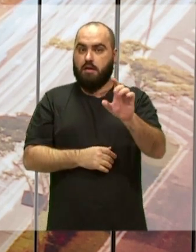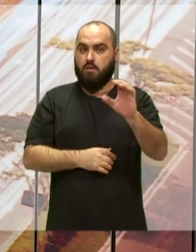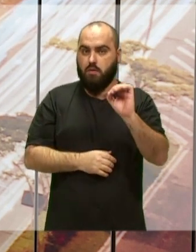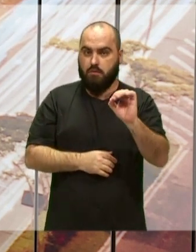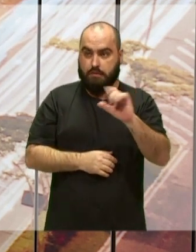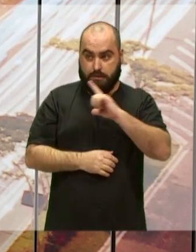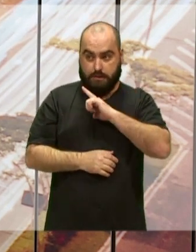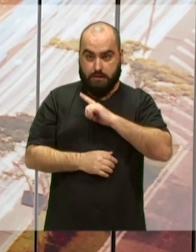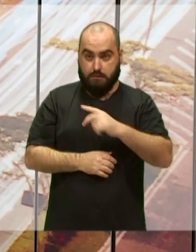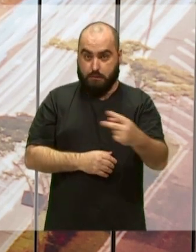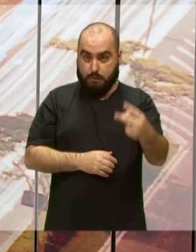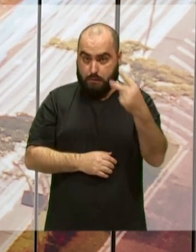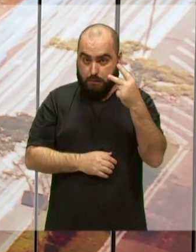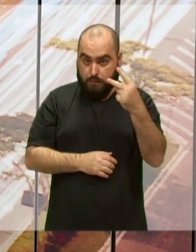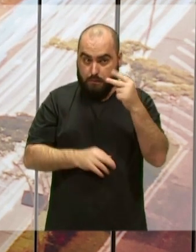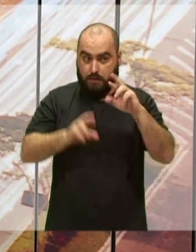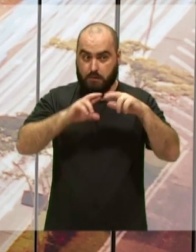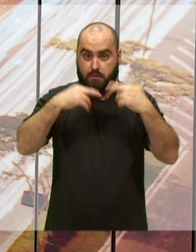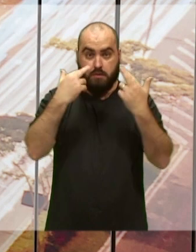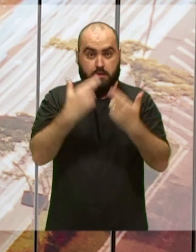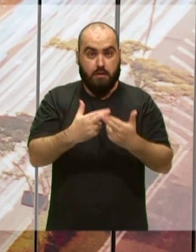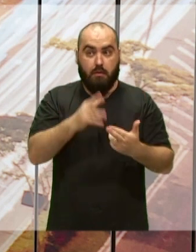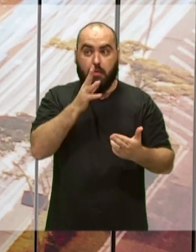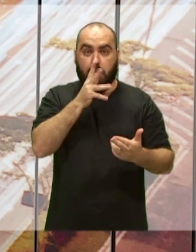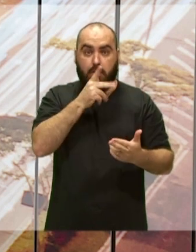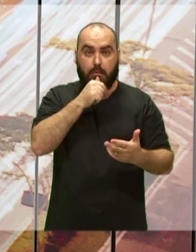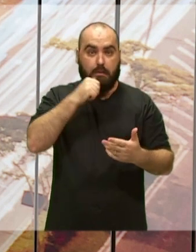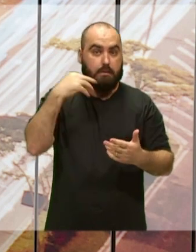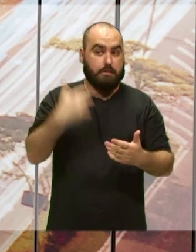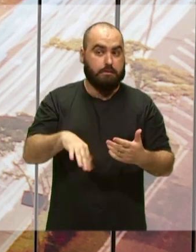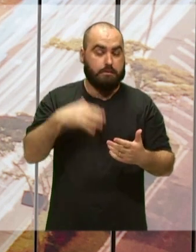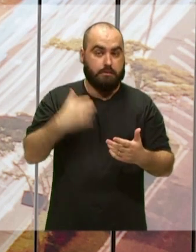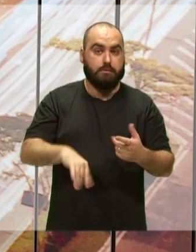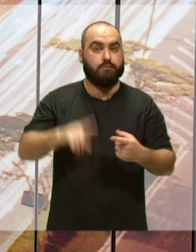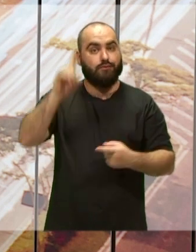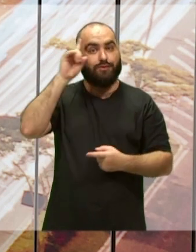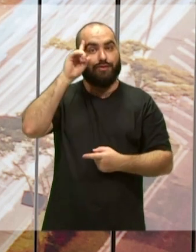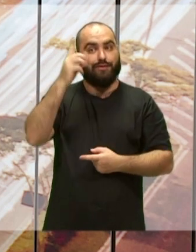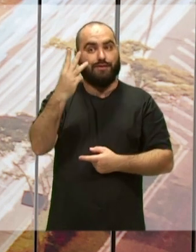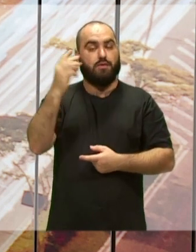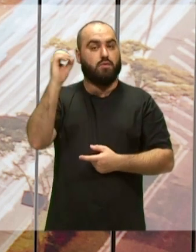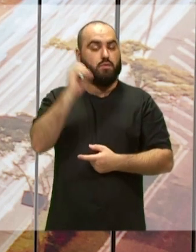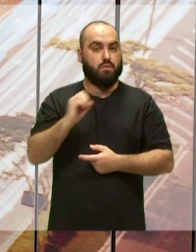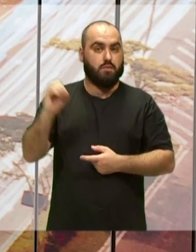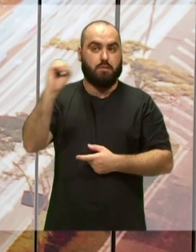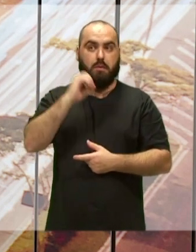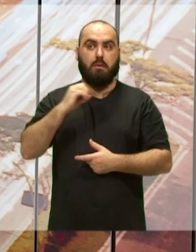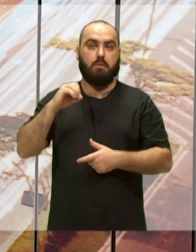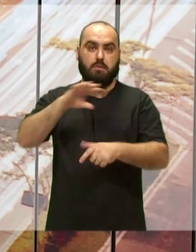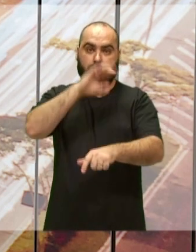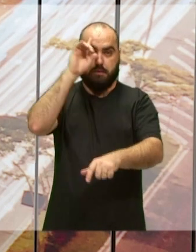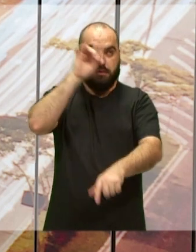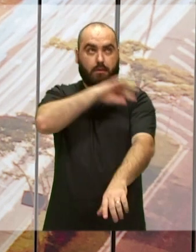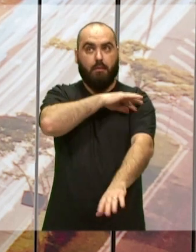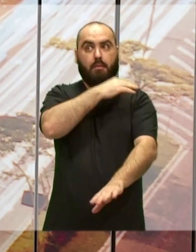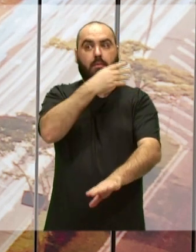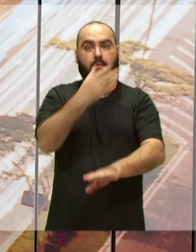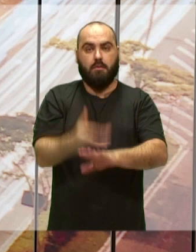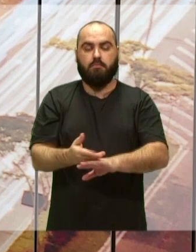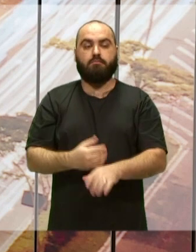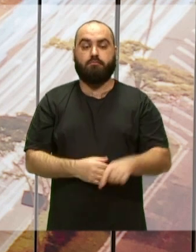duas sessões bem extensas que duraram todo o dia 3 de outubro e ali foram